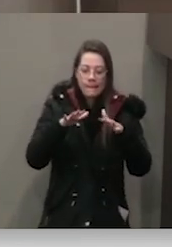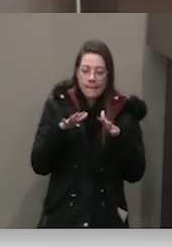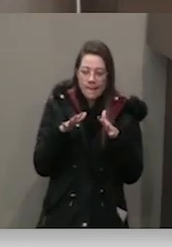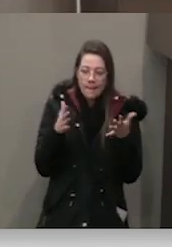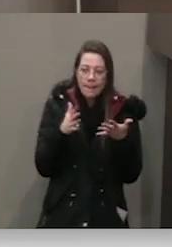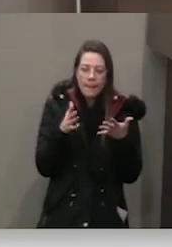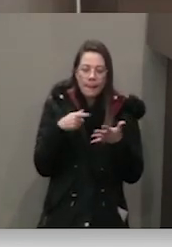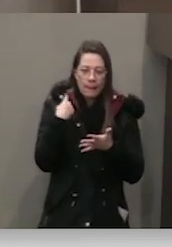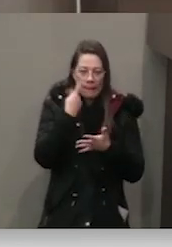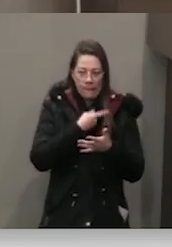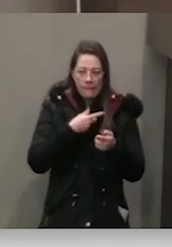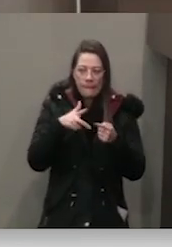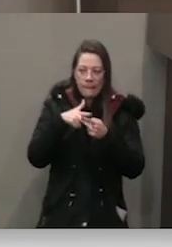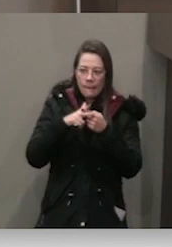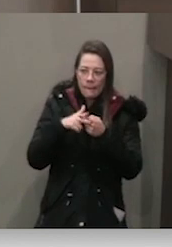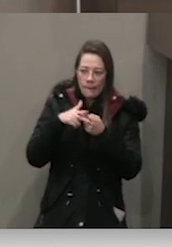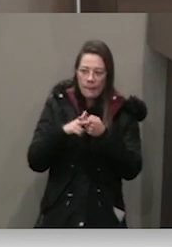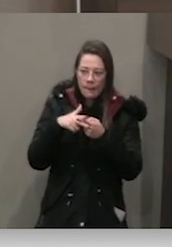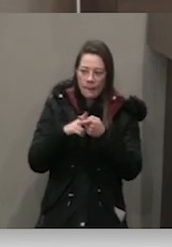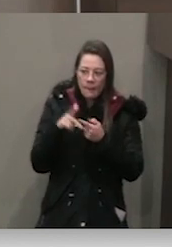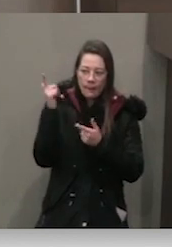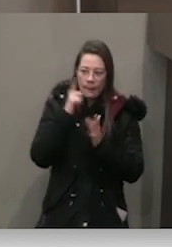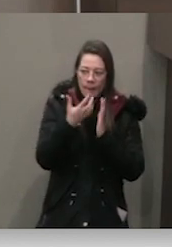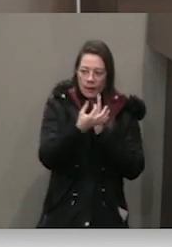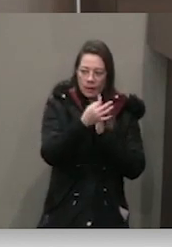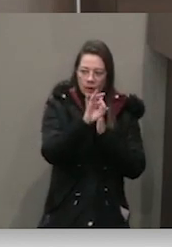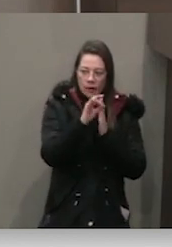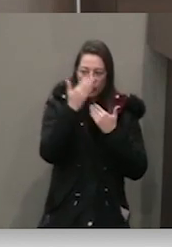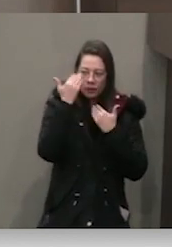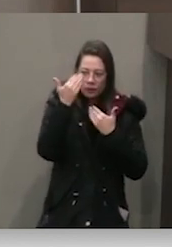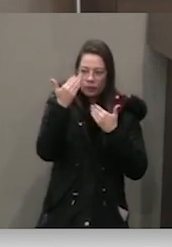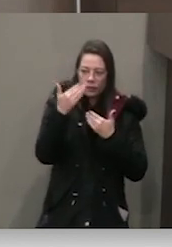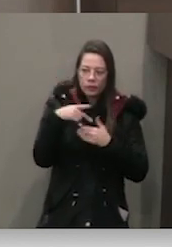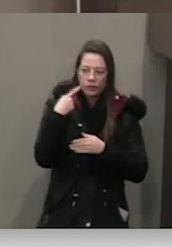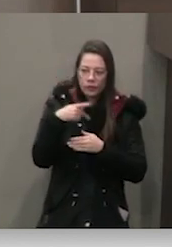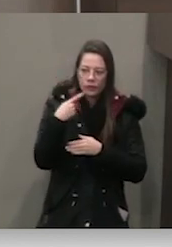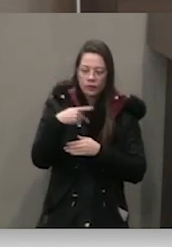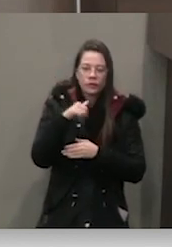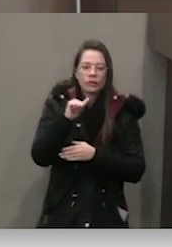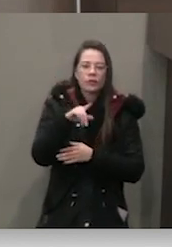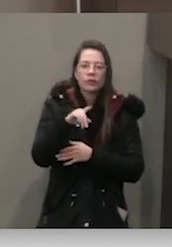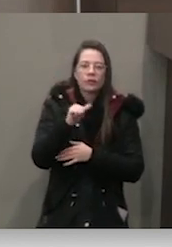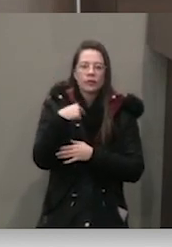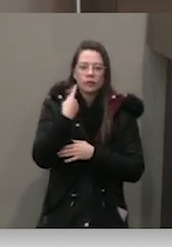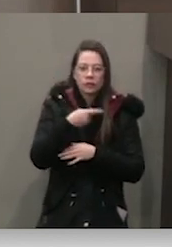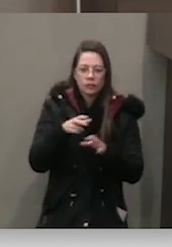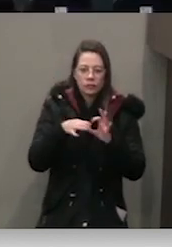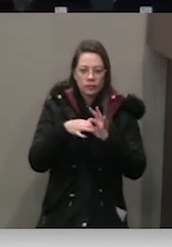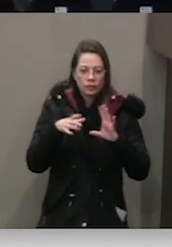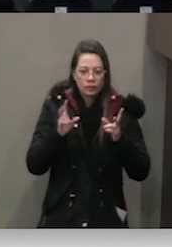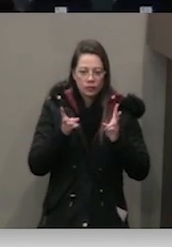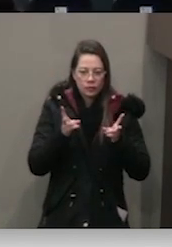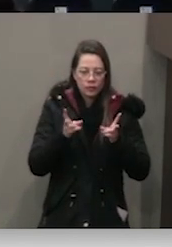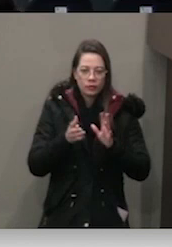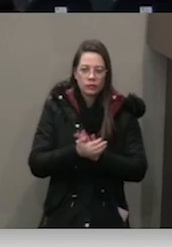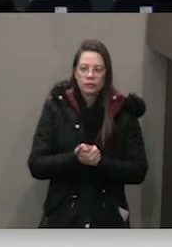e agora estamos aqui, então, por fim, para corrigi-la. Muito obrigado, vereadora Ada, a gente fica, mais uma vez, à disposição.